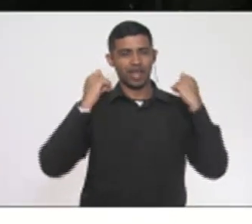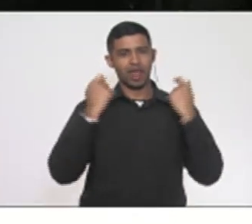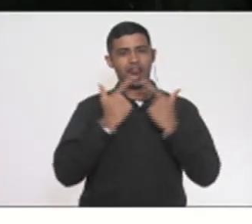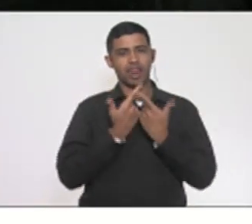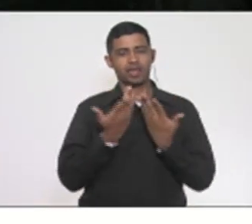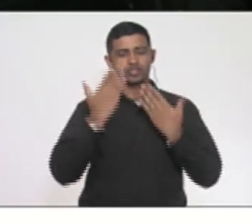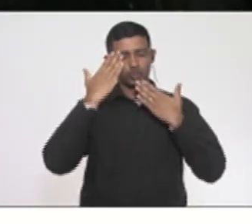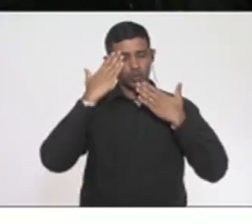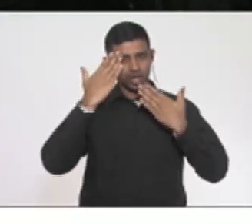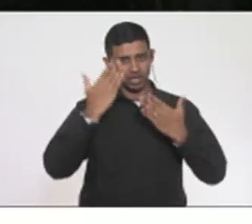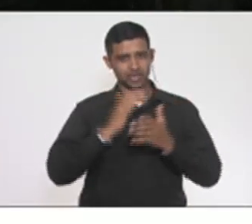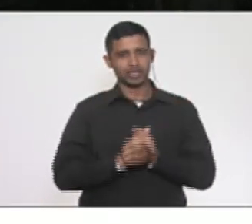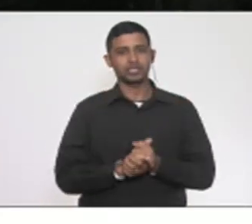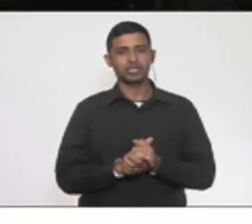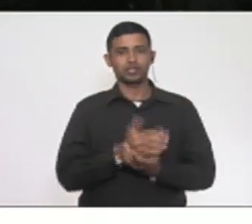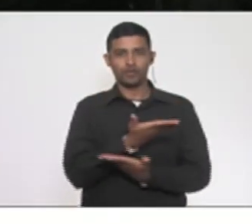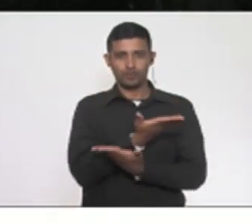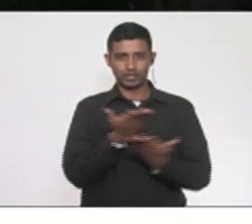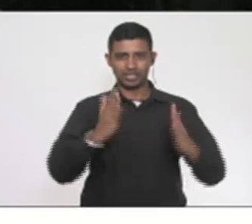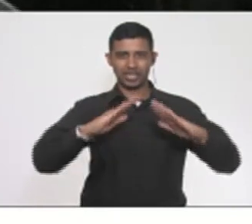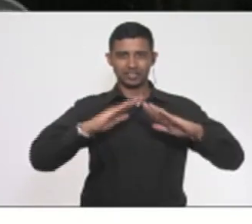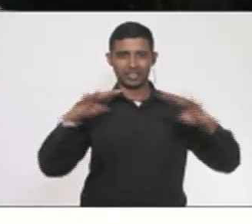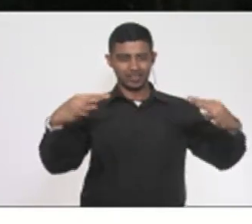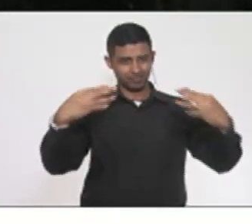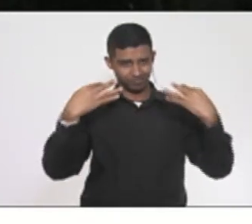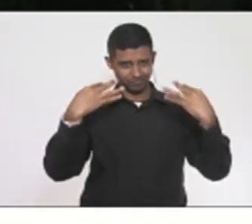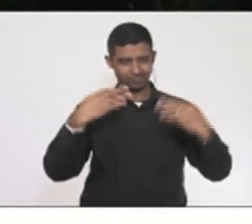quero agradecer a audiência